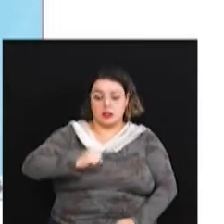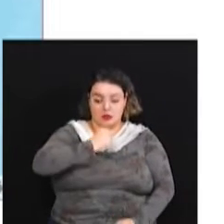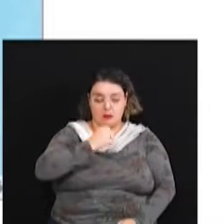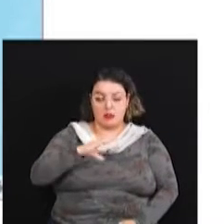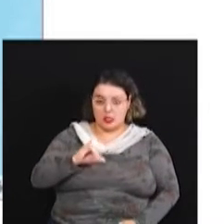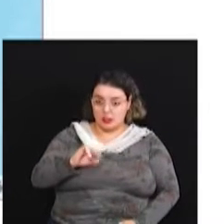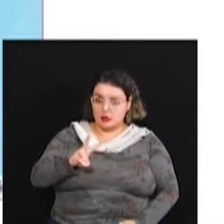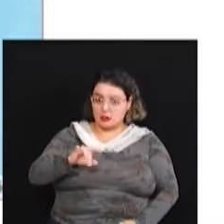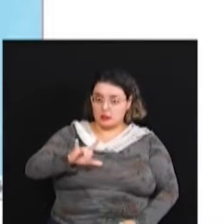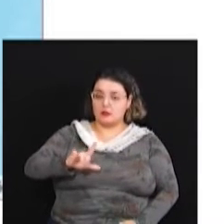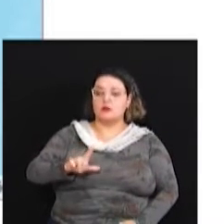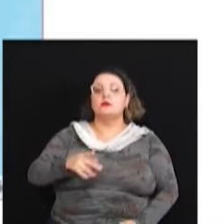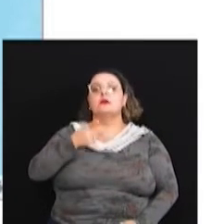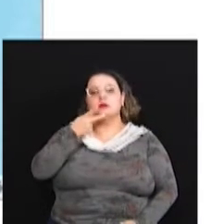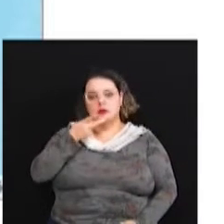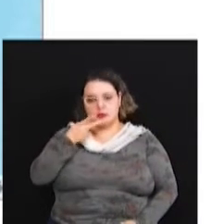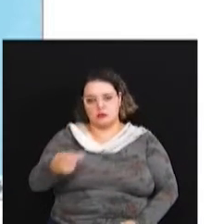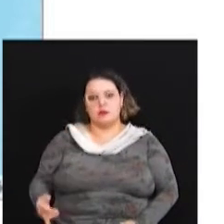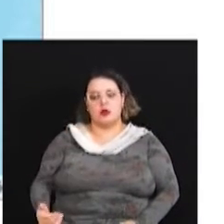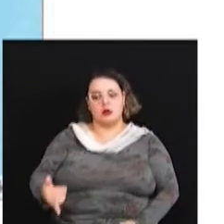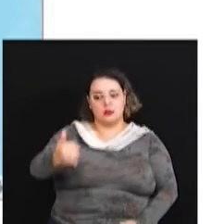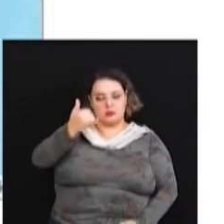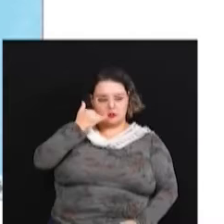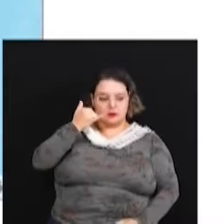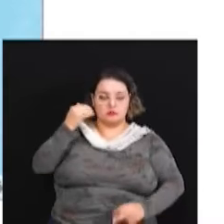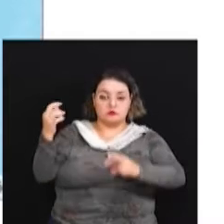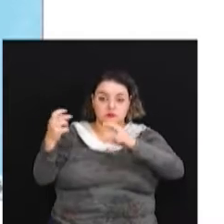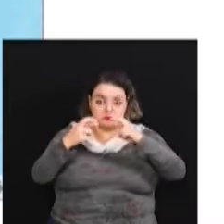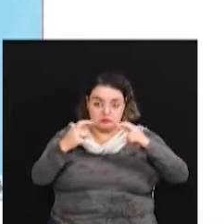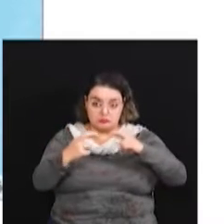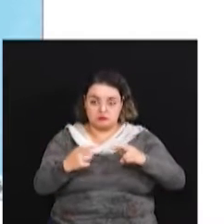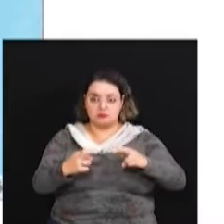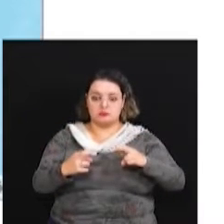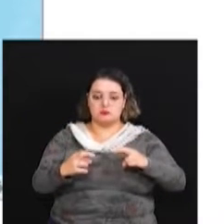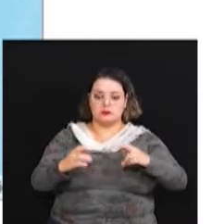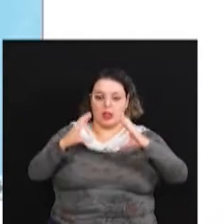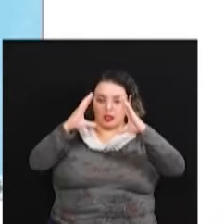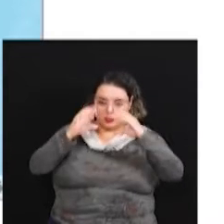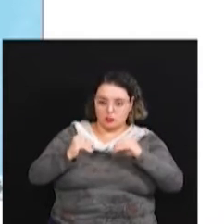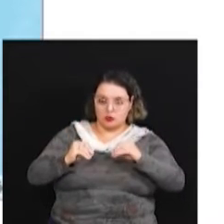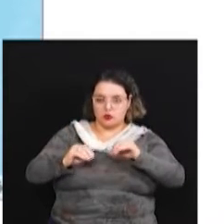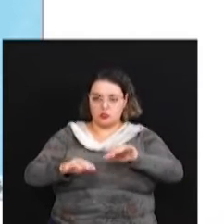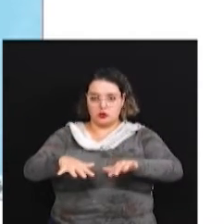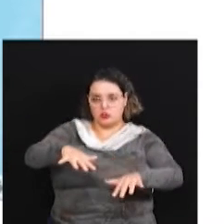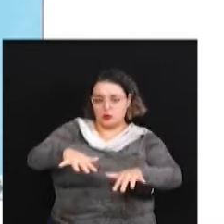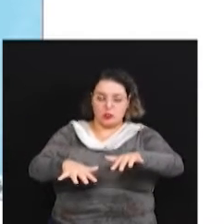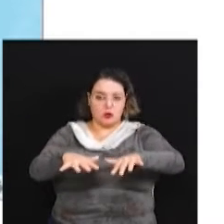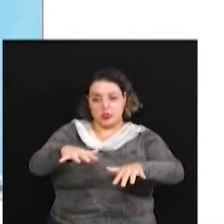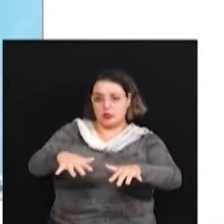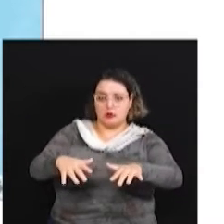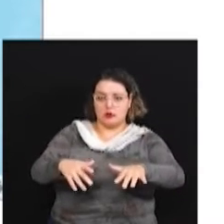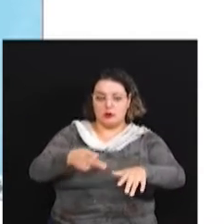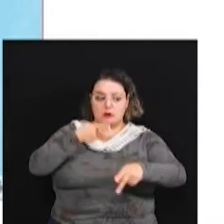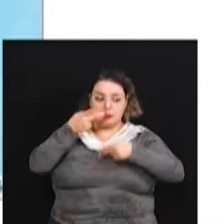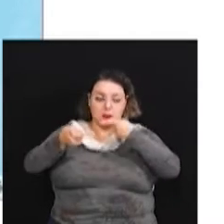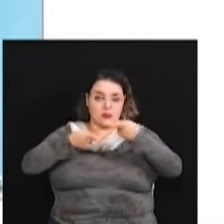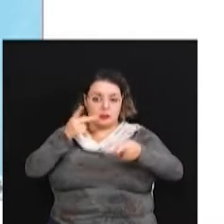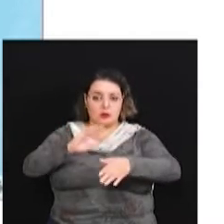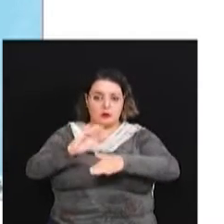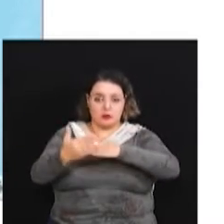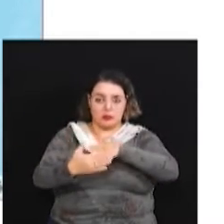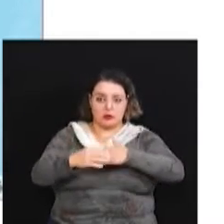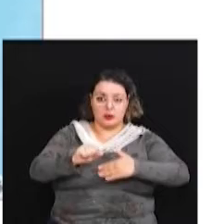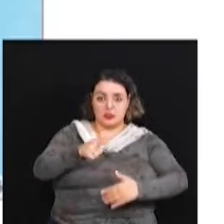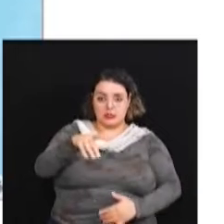Civil informou que foi acionada e fez uma vistoria na noite do terremoto para atender a queixas de moradores do